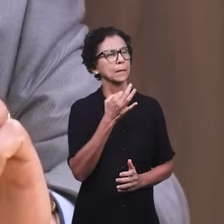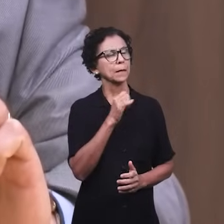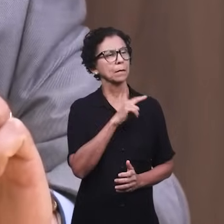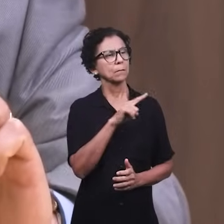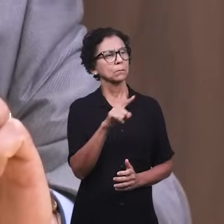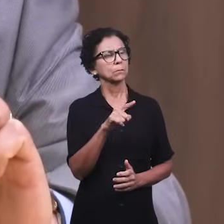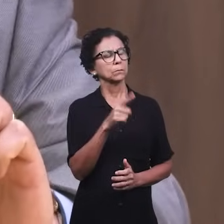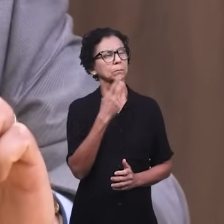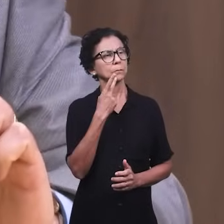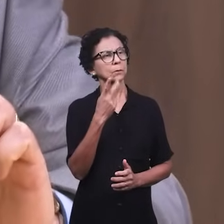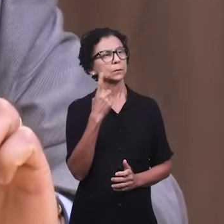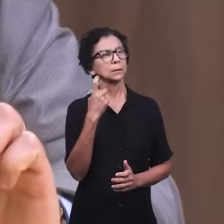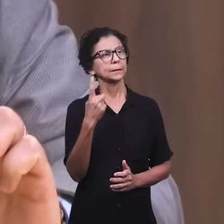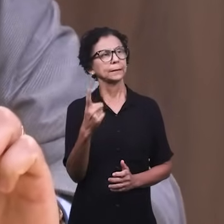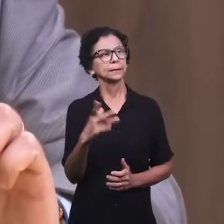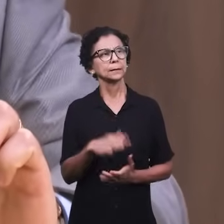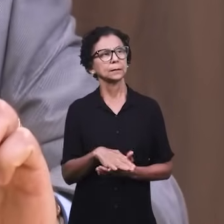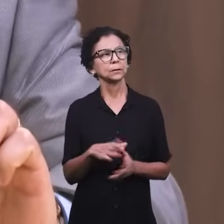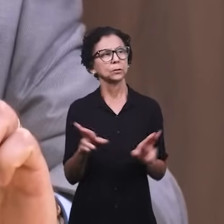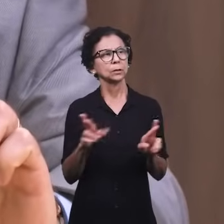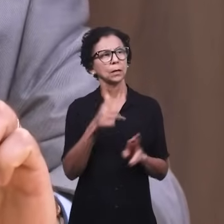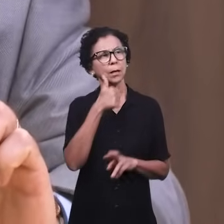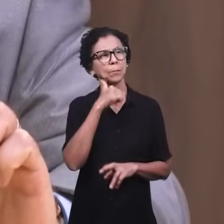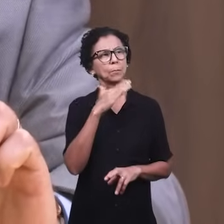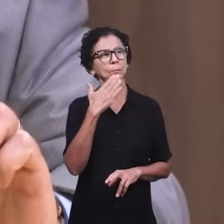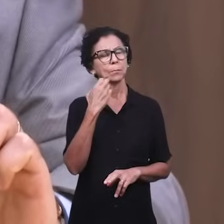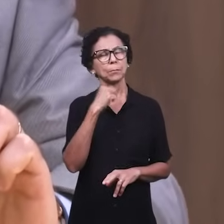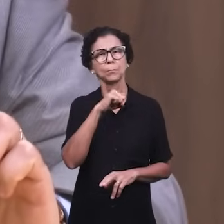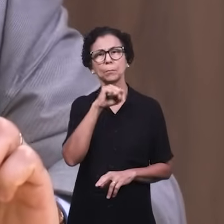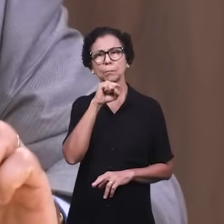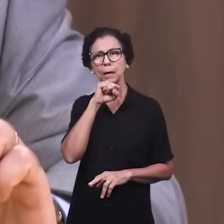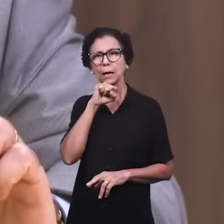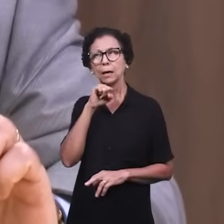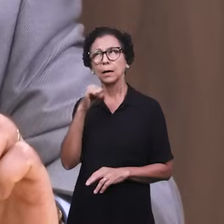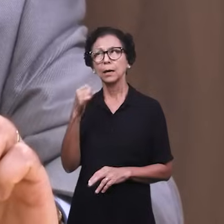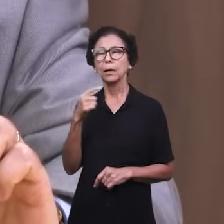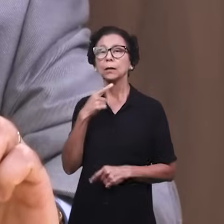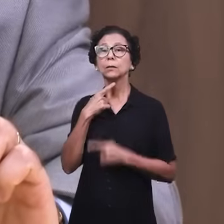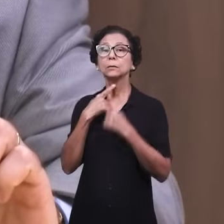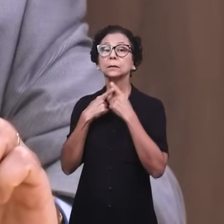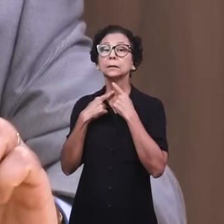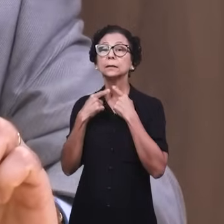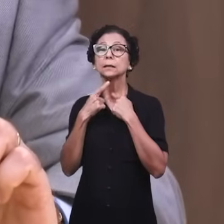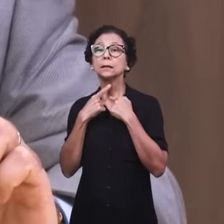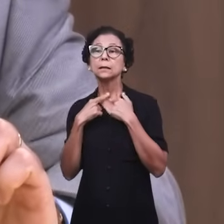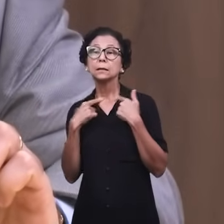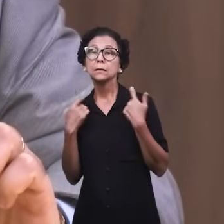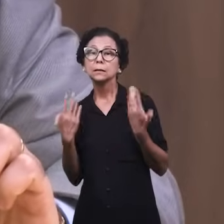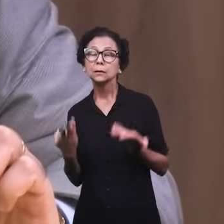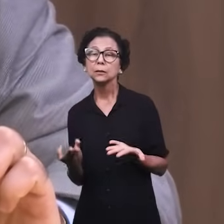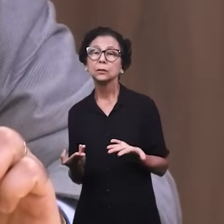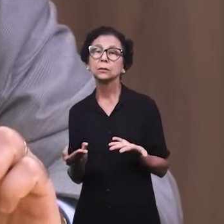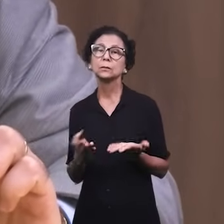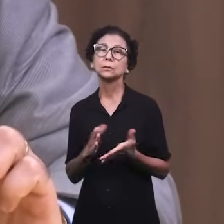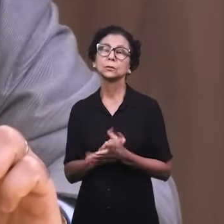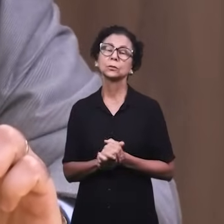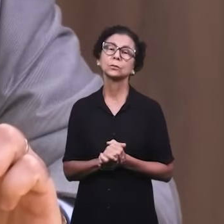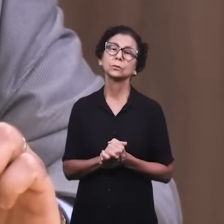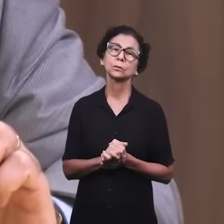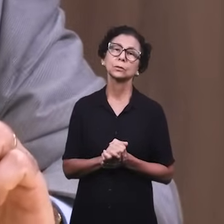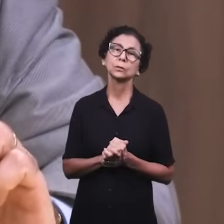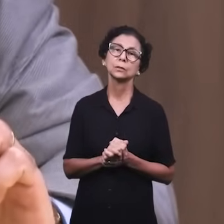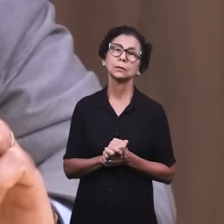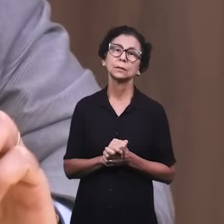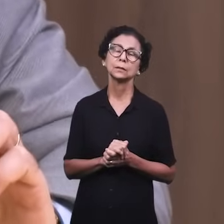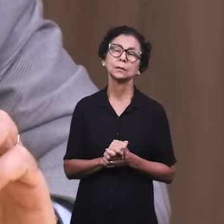da da do que os da ação dos Pais né da do do desejo e da do Cuidado dos Pais ali em levar